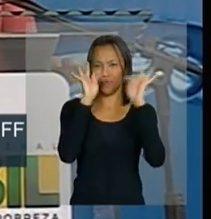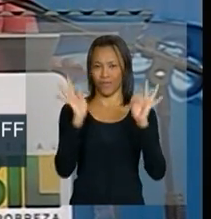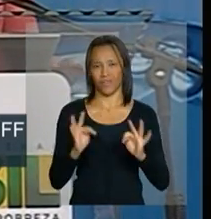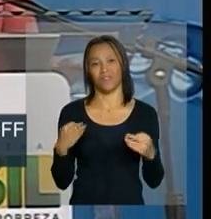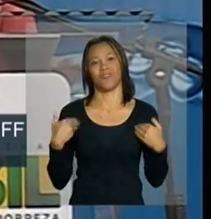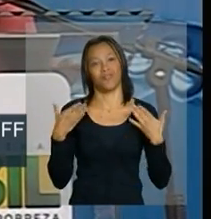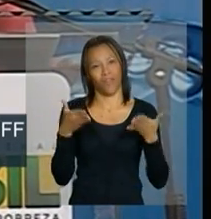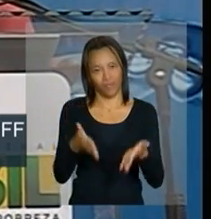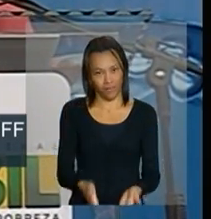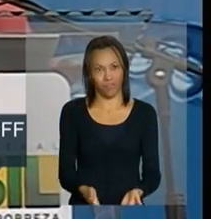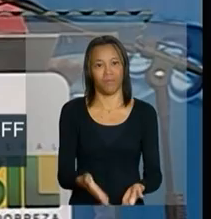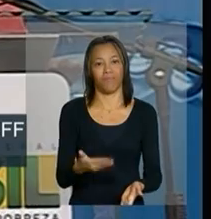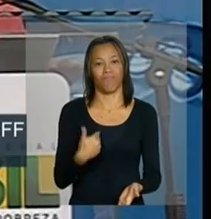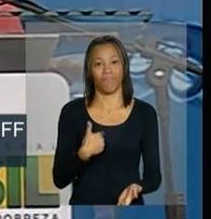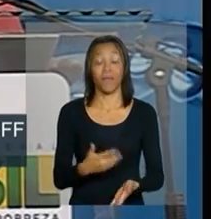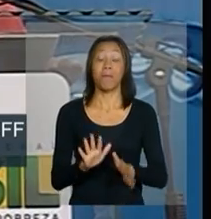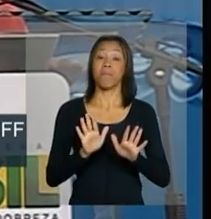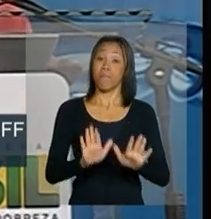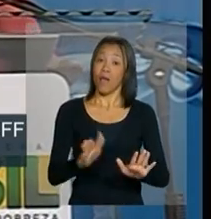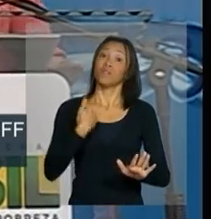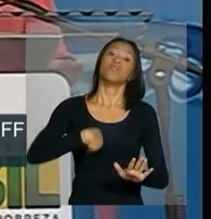aqui. Mas